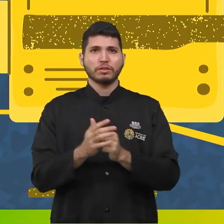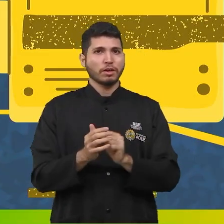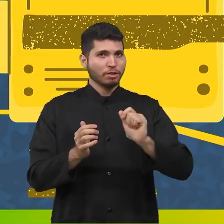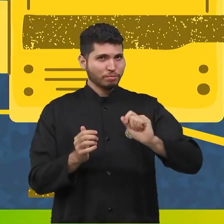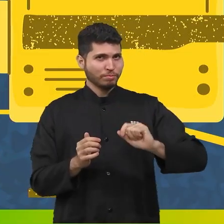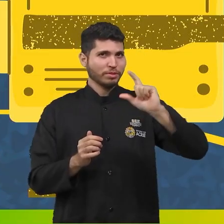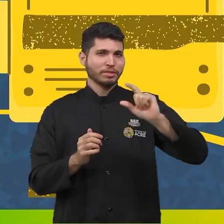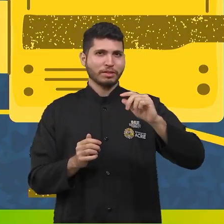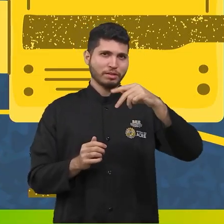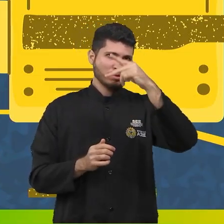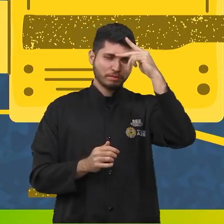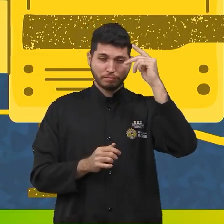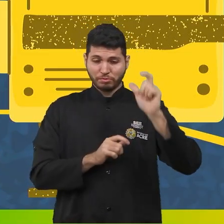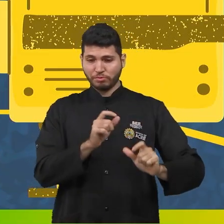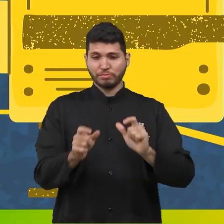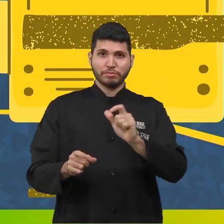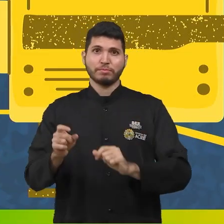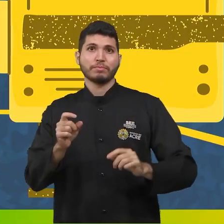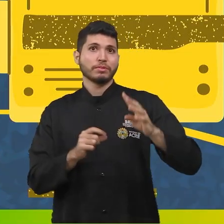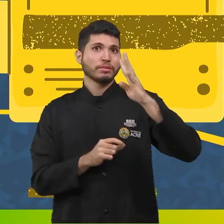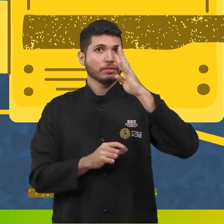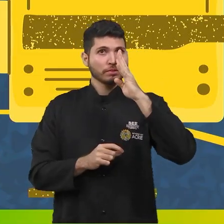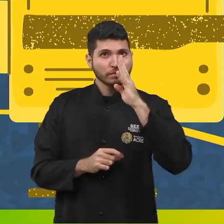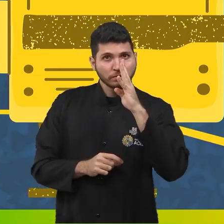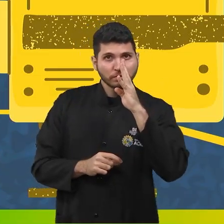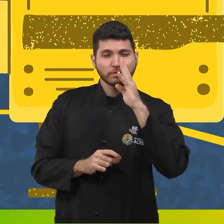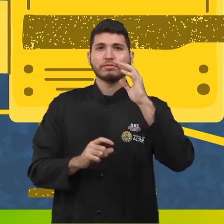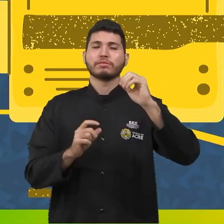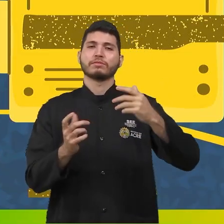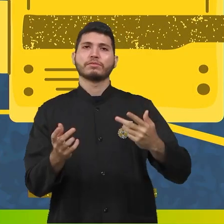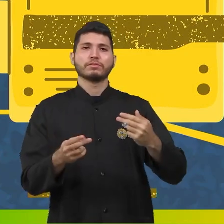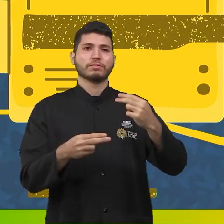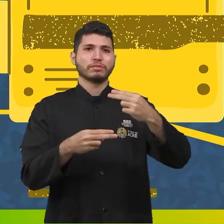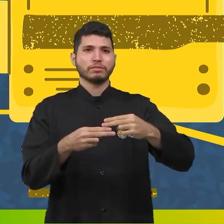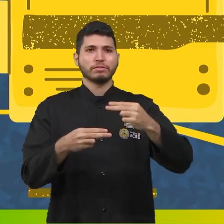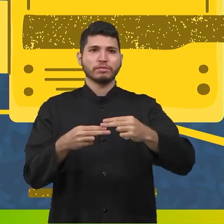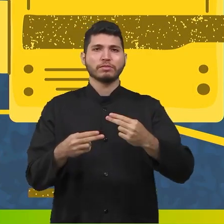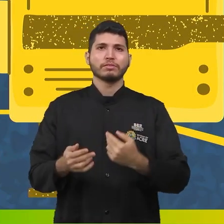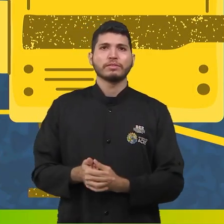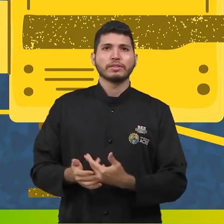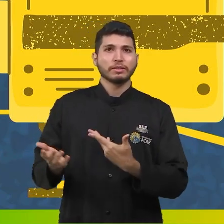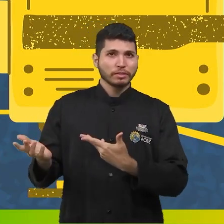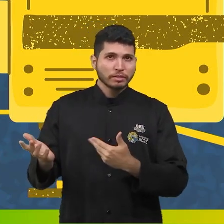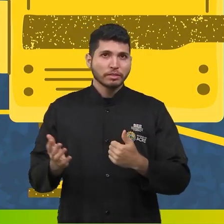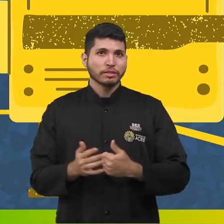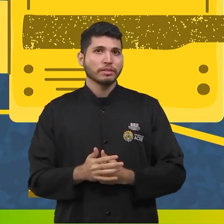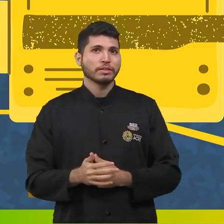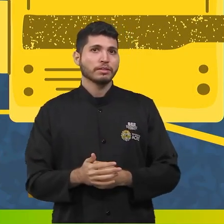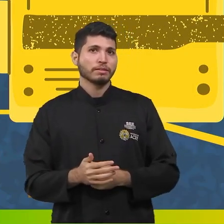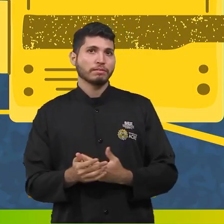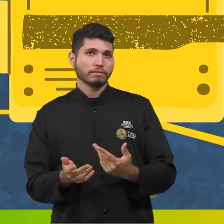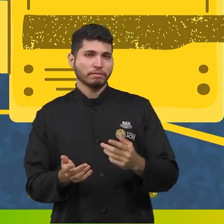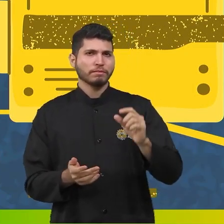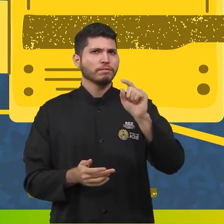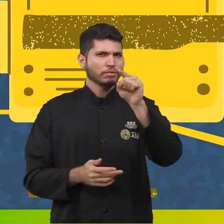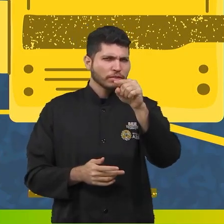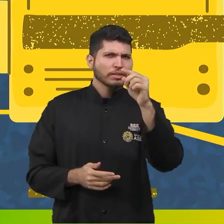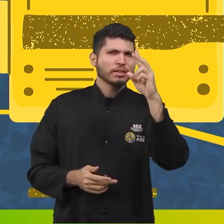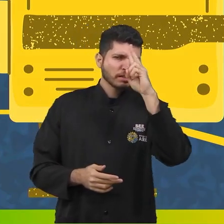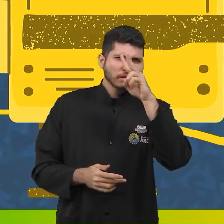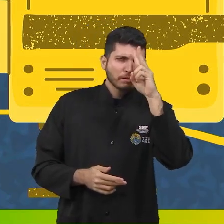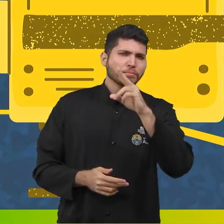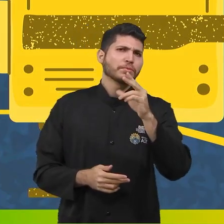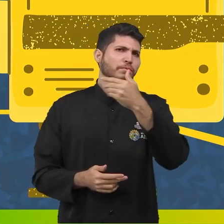a narrativa. Quem não lembra dessa personagem aqui, Carminha de Avenida Brasil,